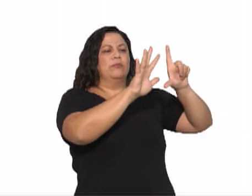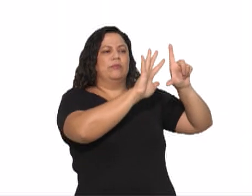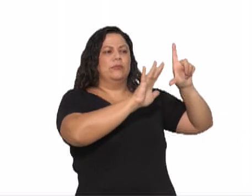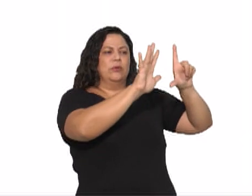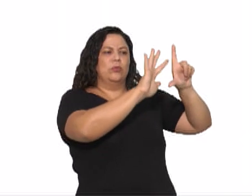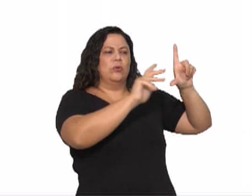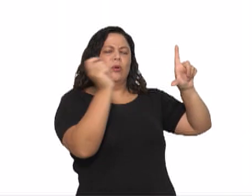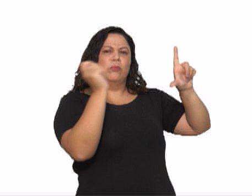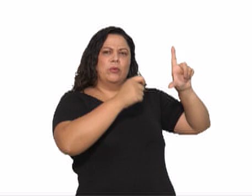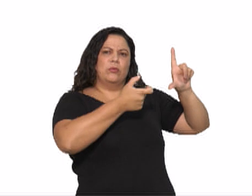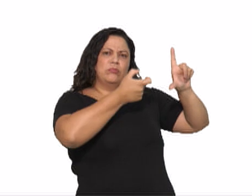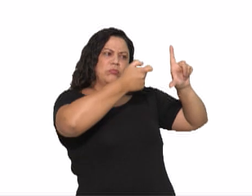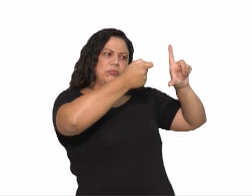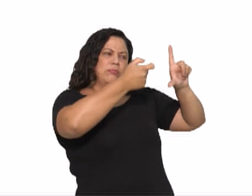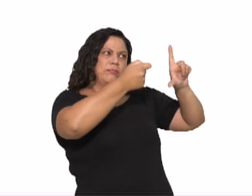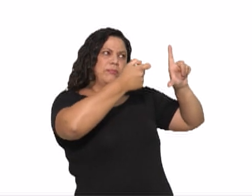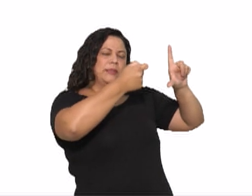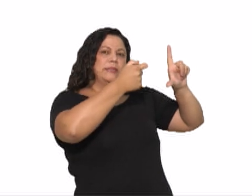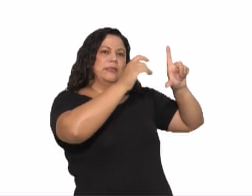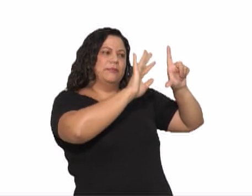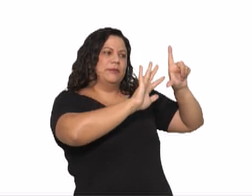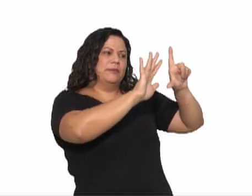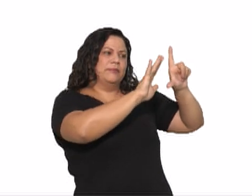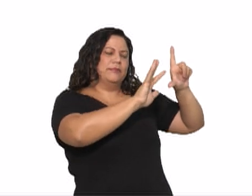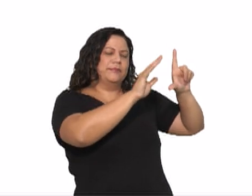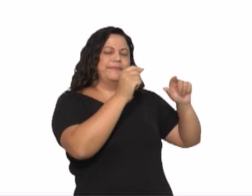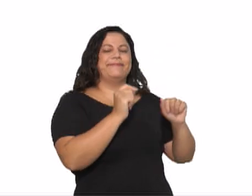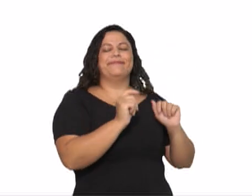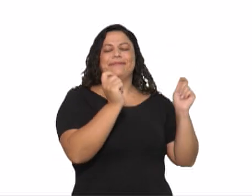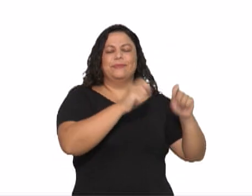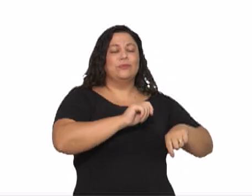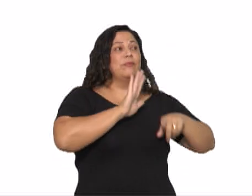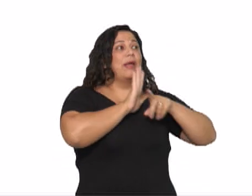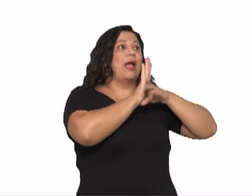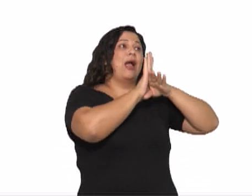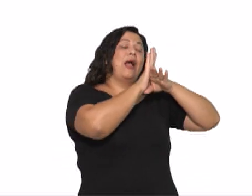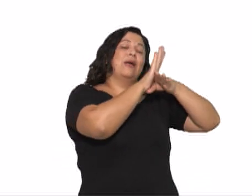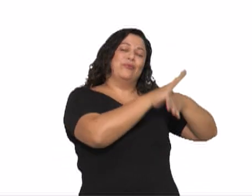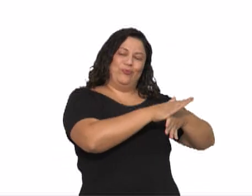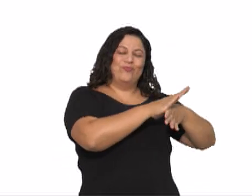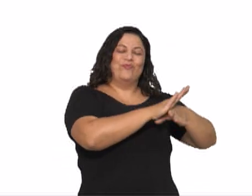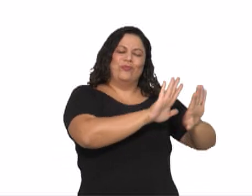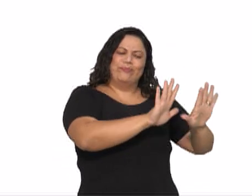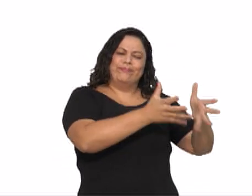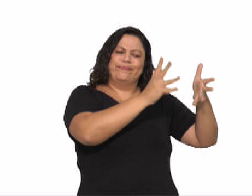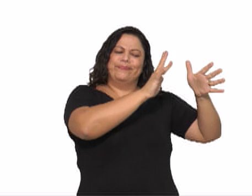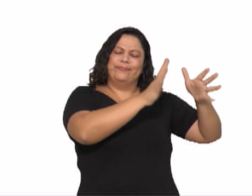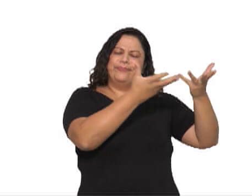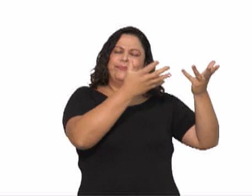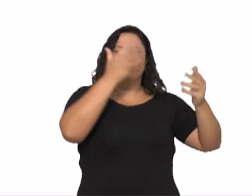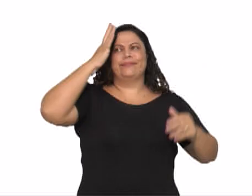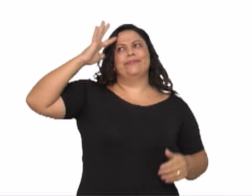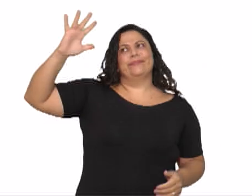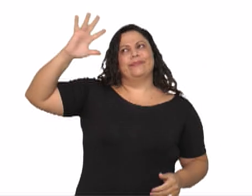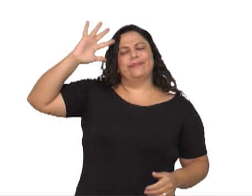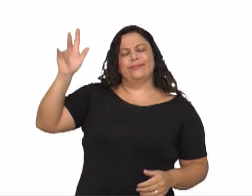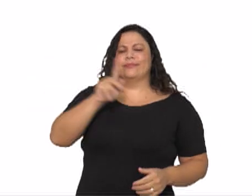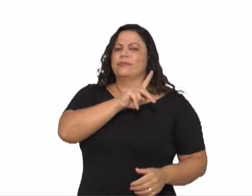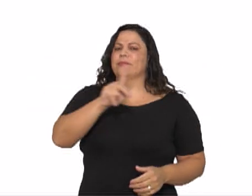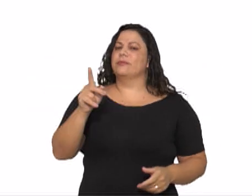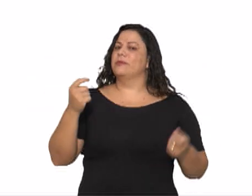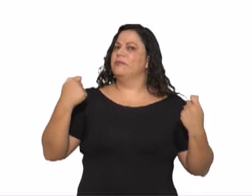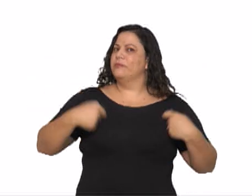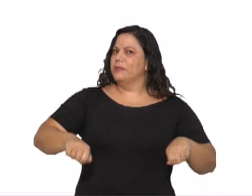código. Aqui você vai ter uma pista ou um auxílio para fomentar essa reflexão que o professor precisa. Uma